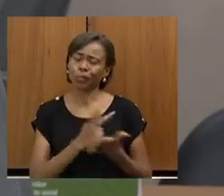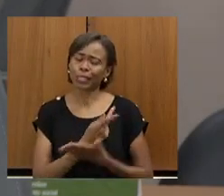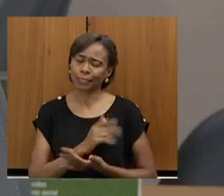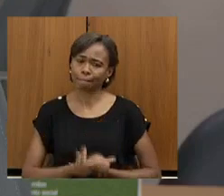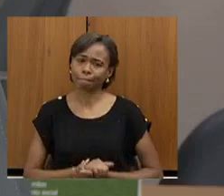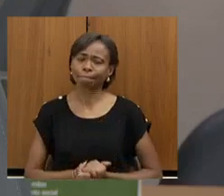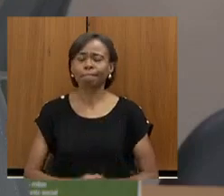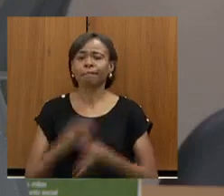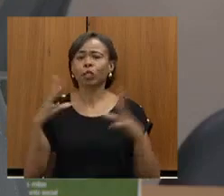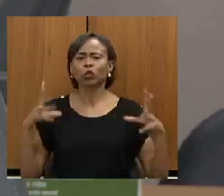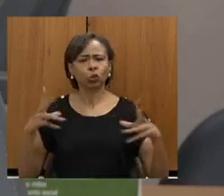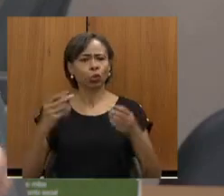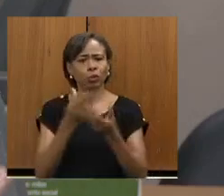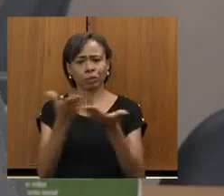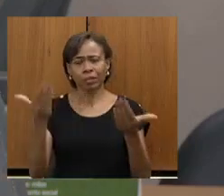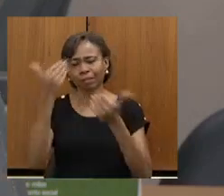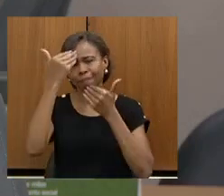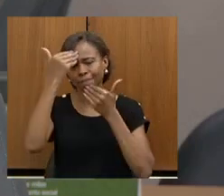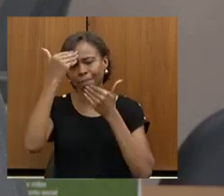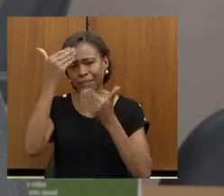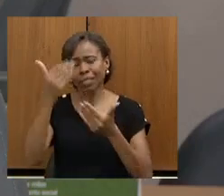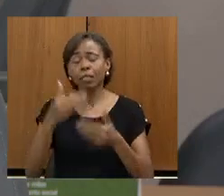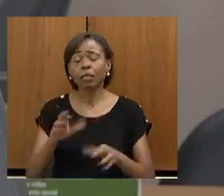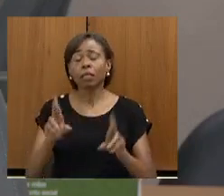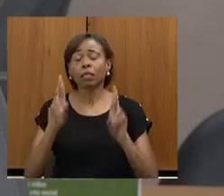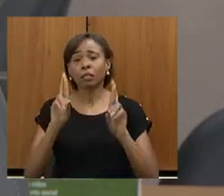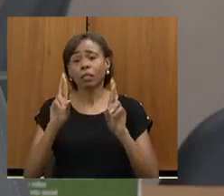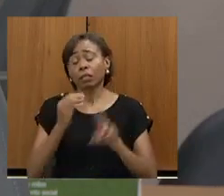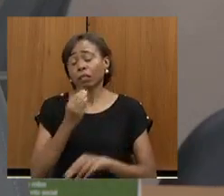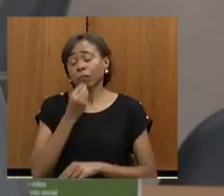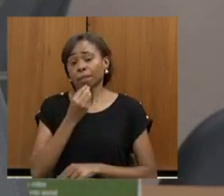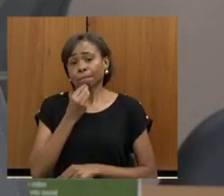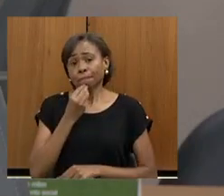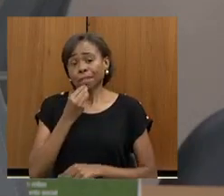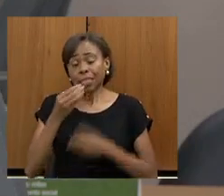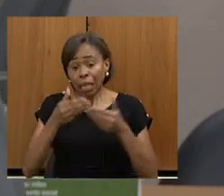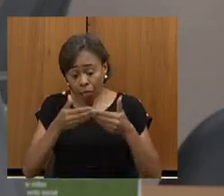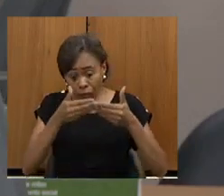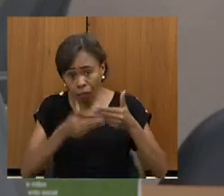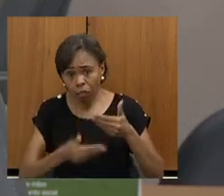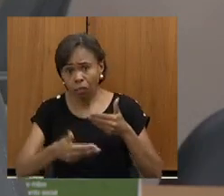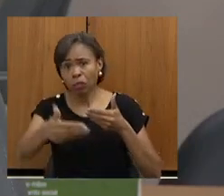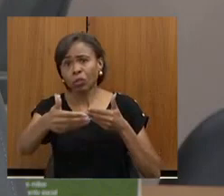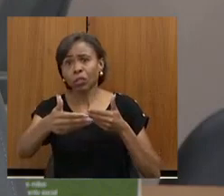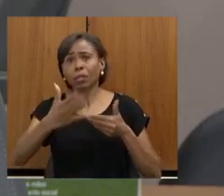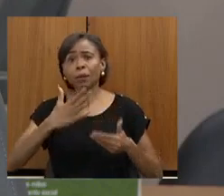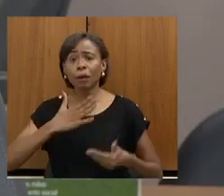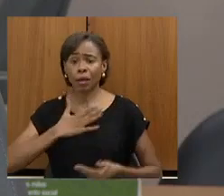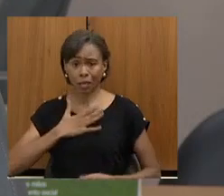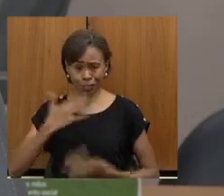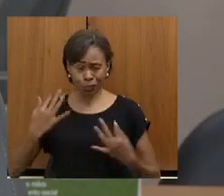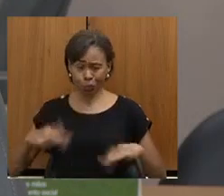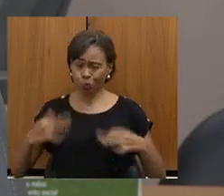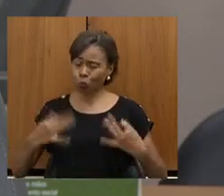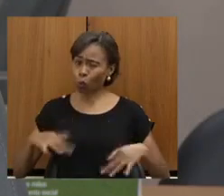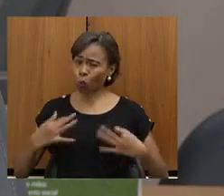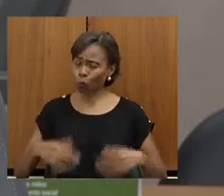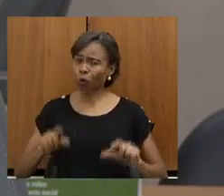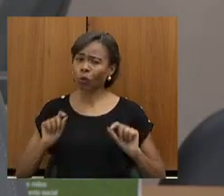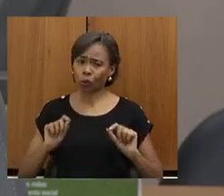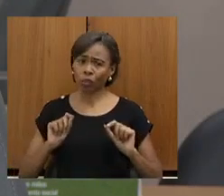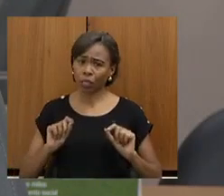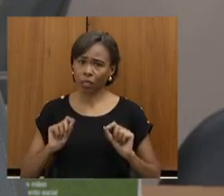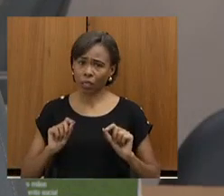Muito obrigada a todos e eu espero que, a partir de hoje, a minha dor não seja mais...